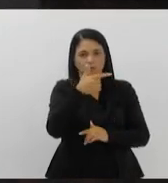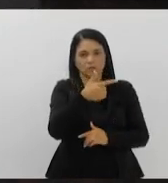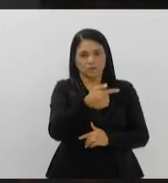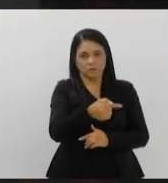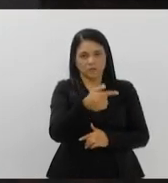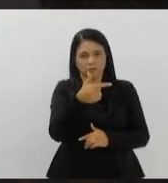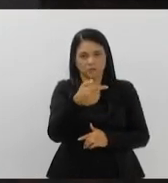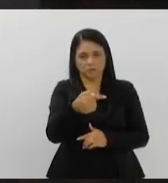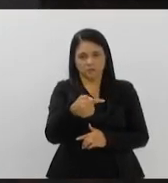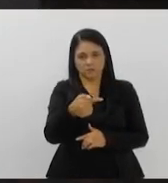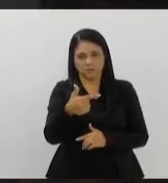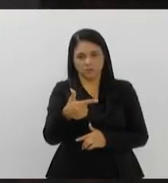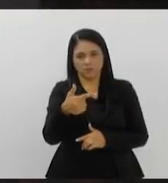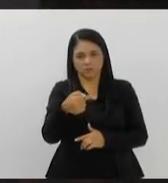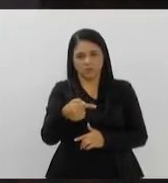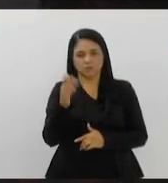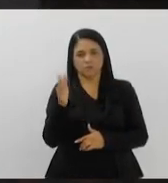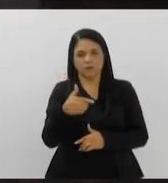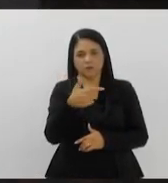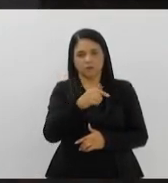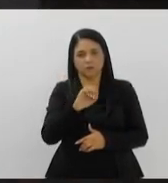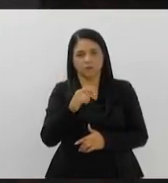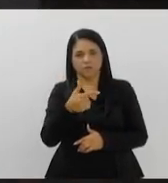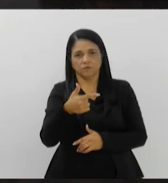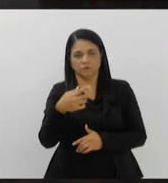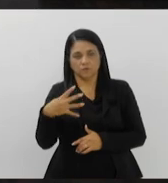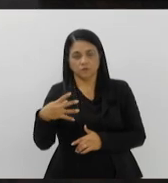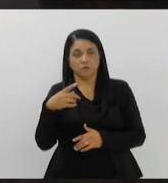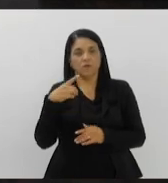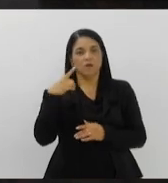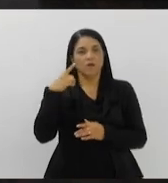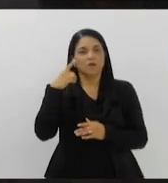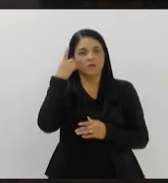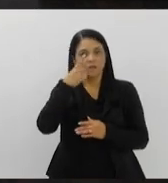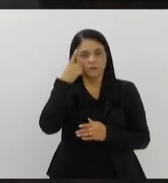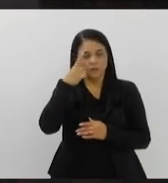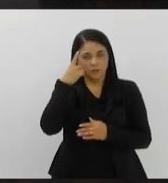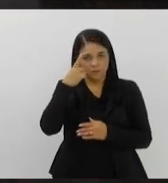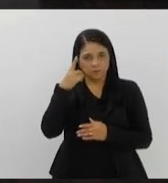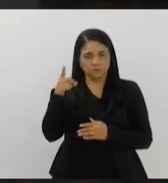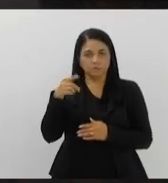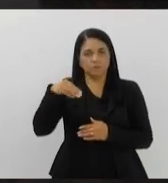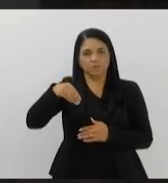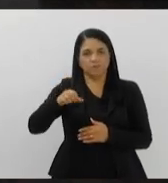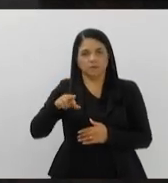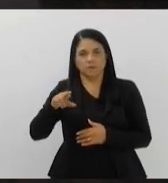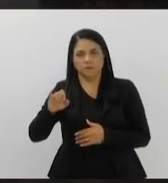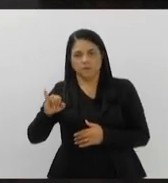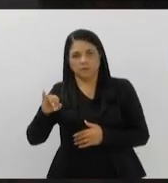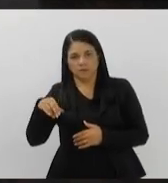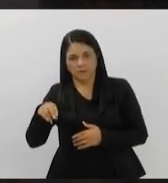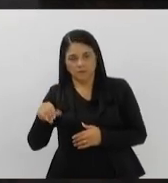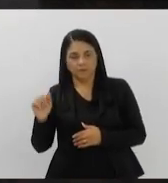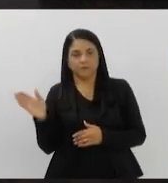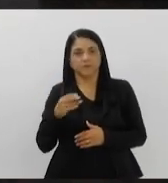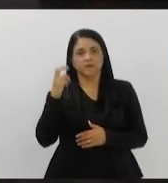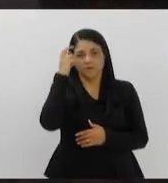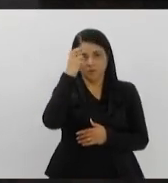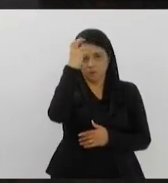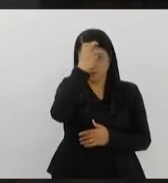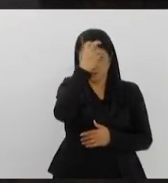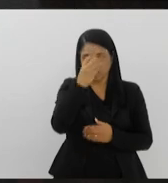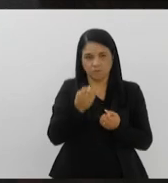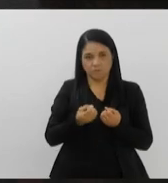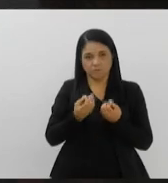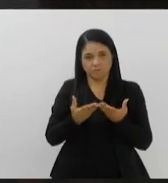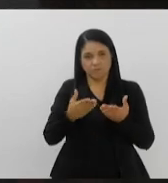resolução 727 de 24, de autoria das deputadas Marina do MST e Verônica Lima, que concede